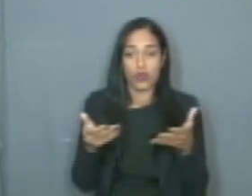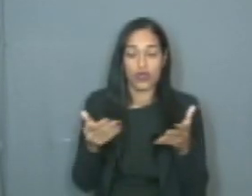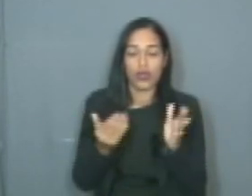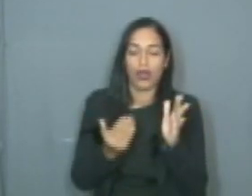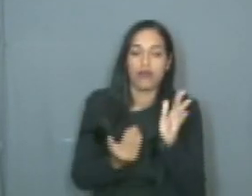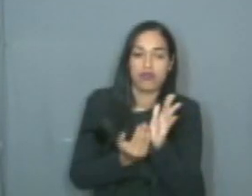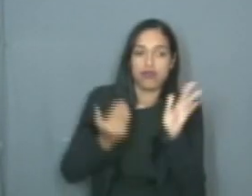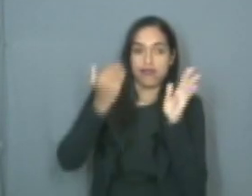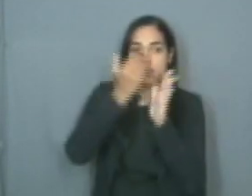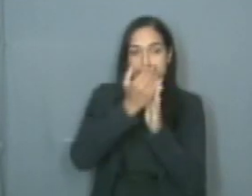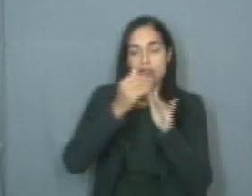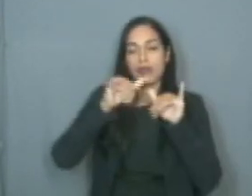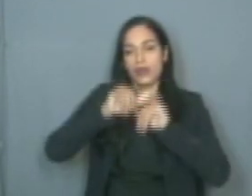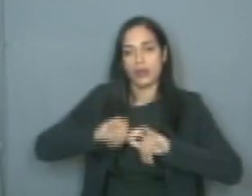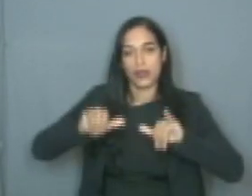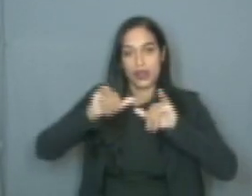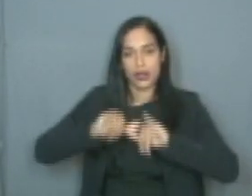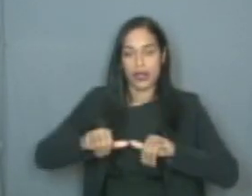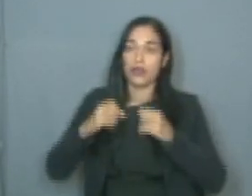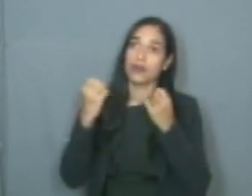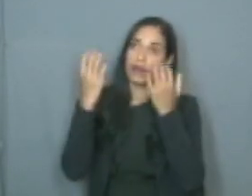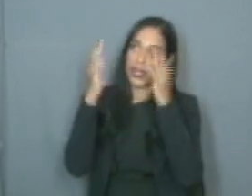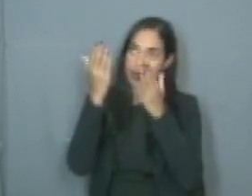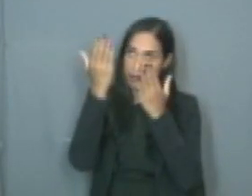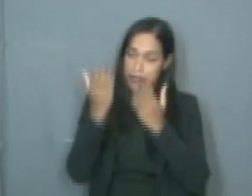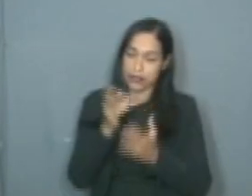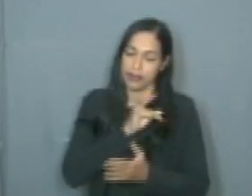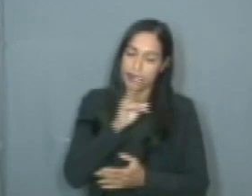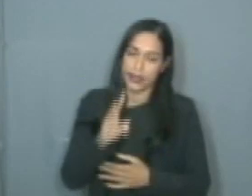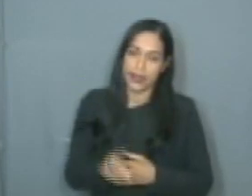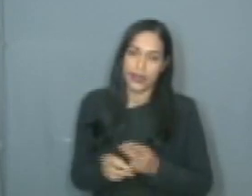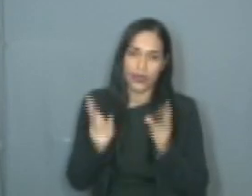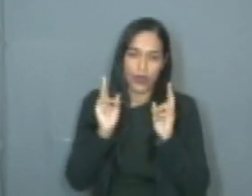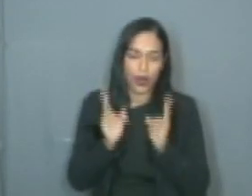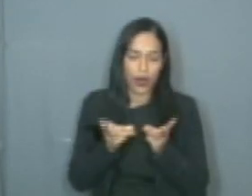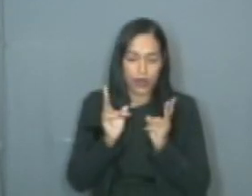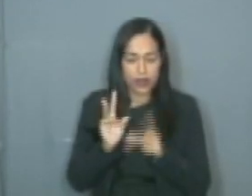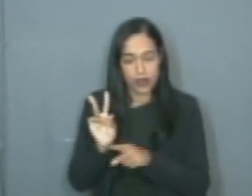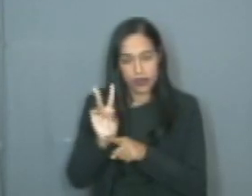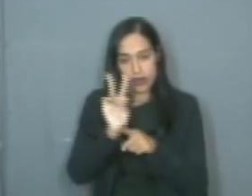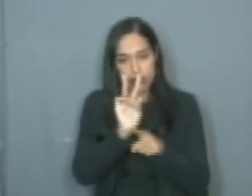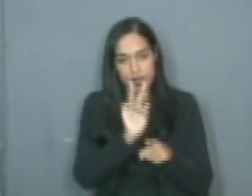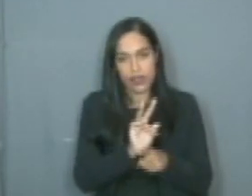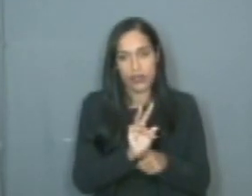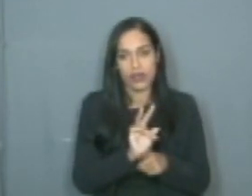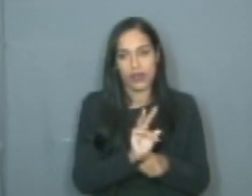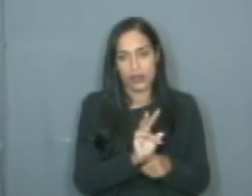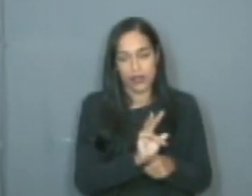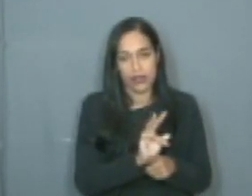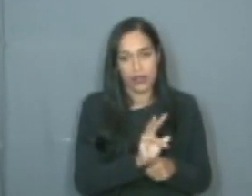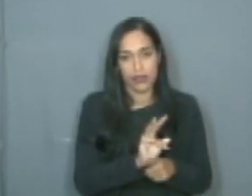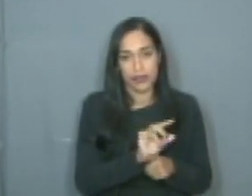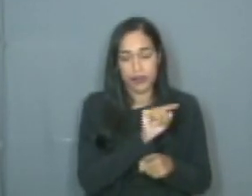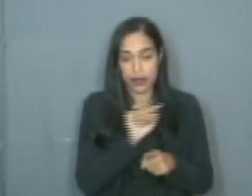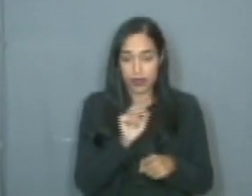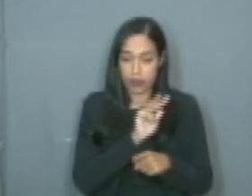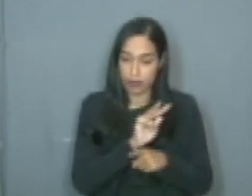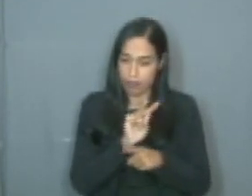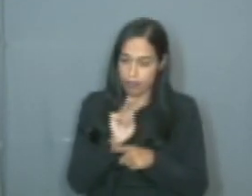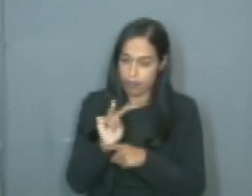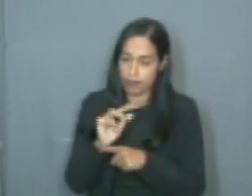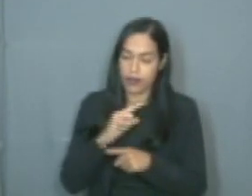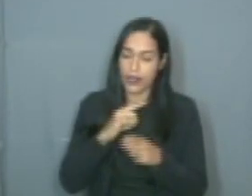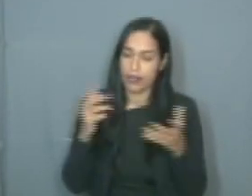com propaganda. Então, parabenizo Vossa Excelência, continue com as fiscalizações, porque as suas fiscalizações